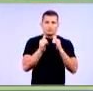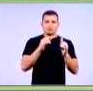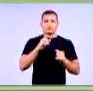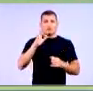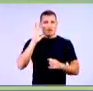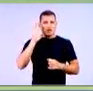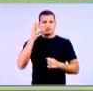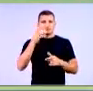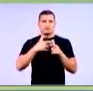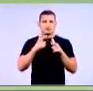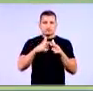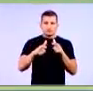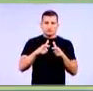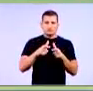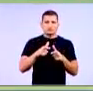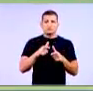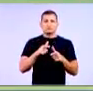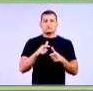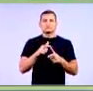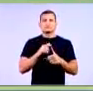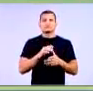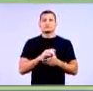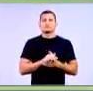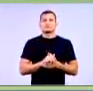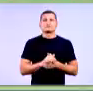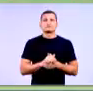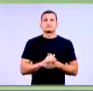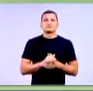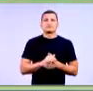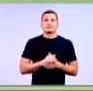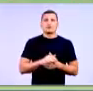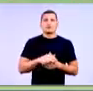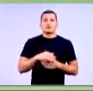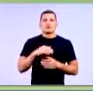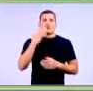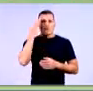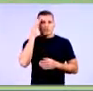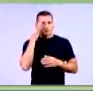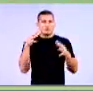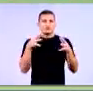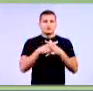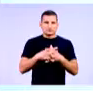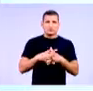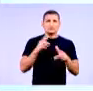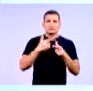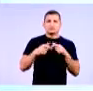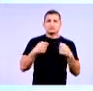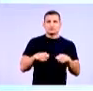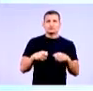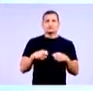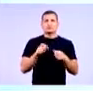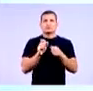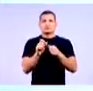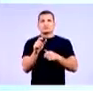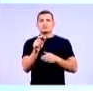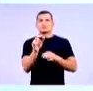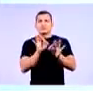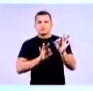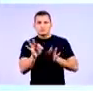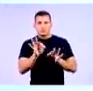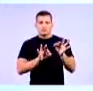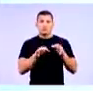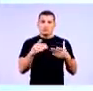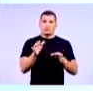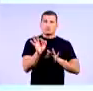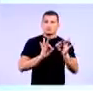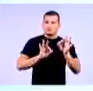problemas e por fim, para a gente compreender a complexidade de um problema, a gente tem que fazer a modelagem. Então a modelagem ela é essencial para que a